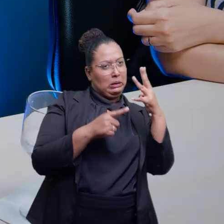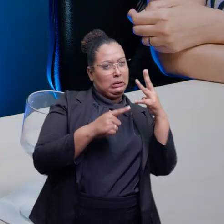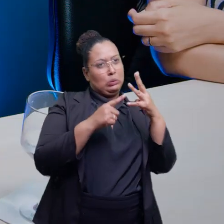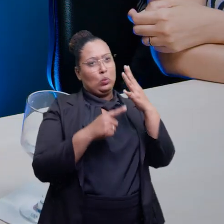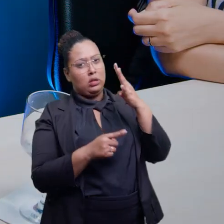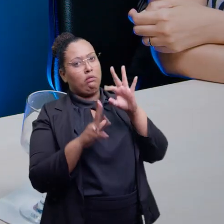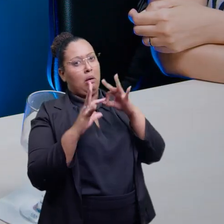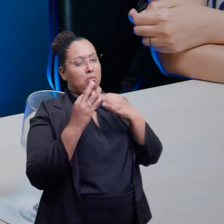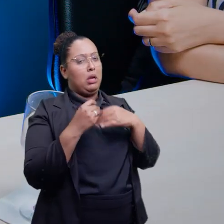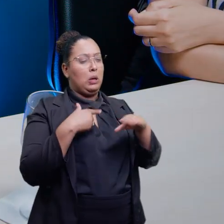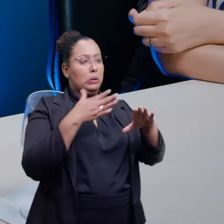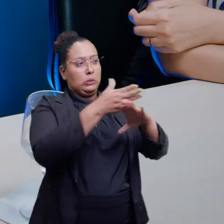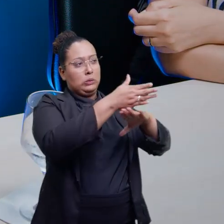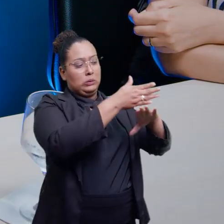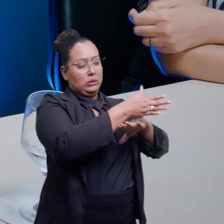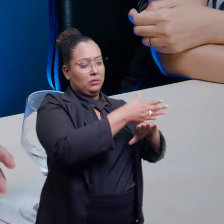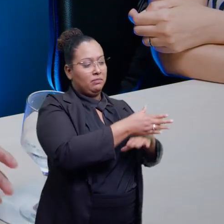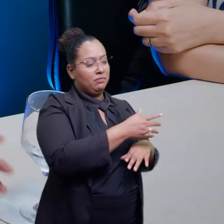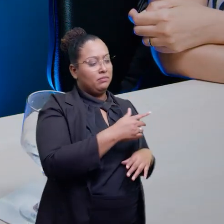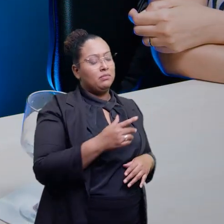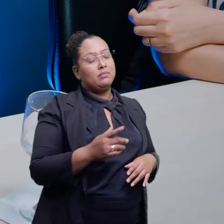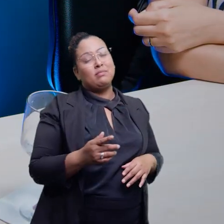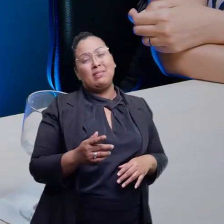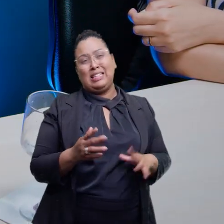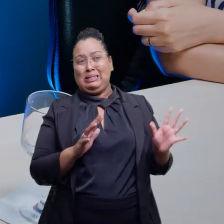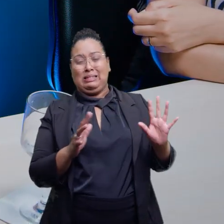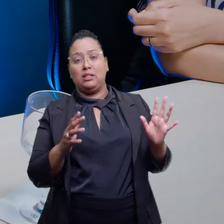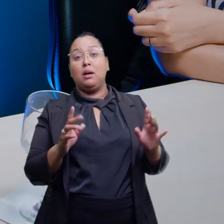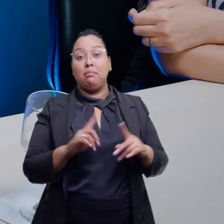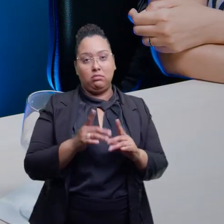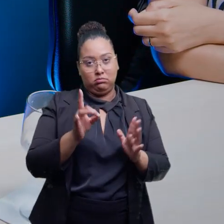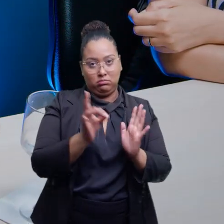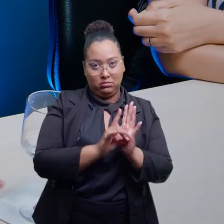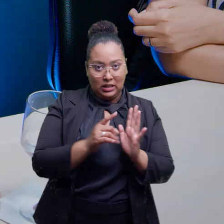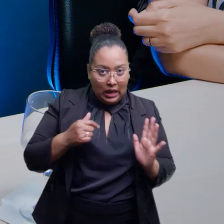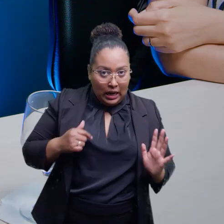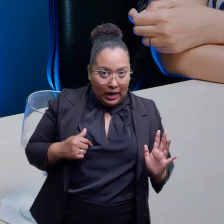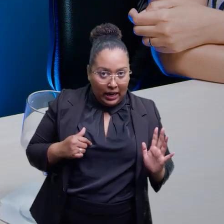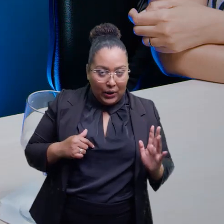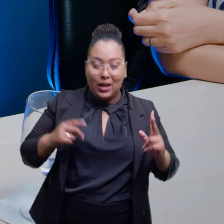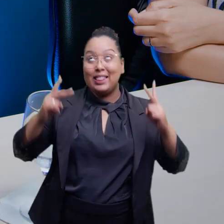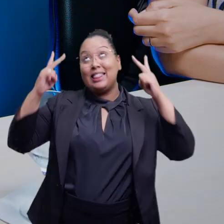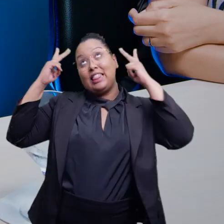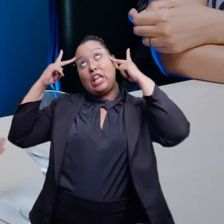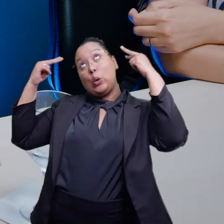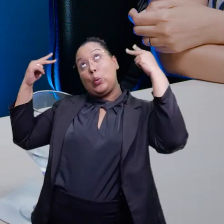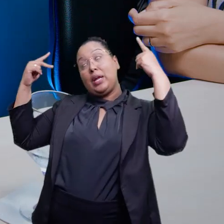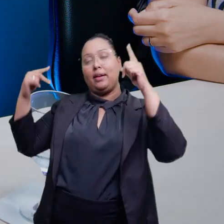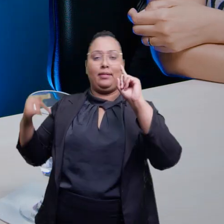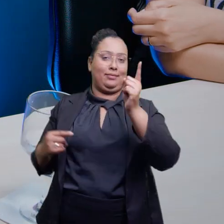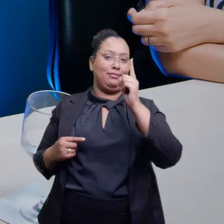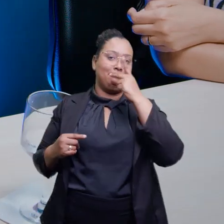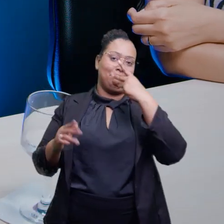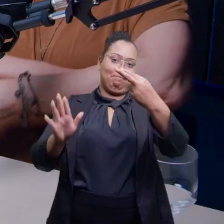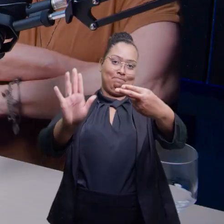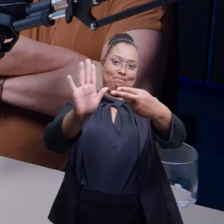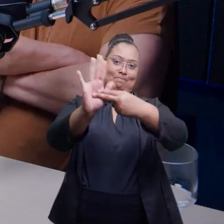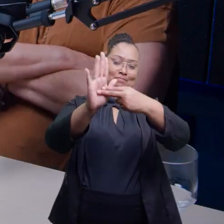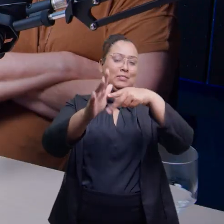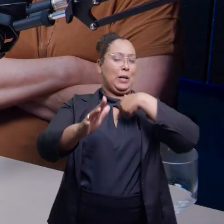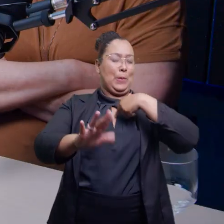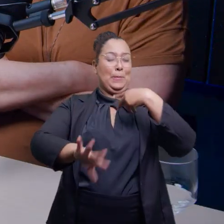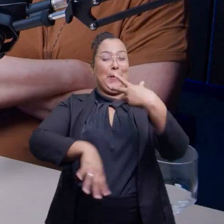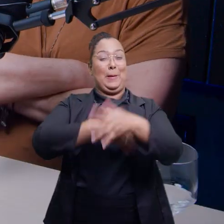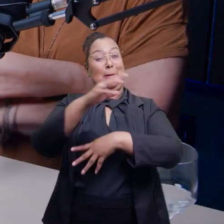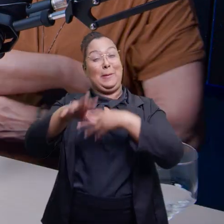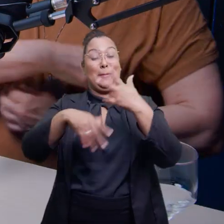ou 4. Eu também não era uma criança muito tranquila, vou admitir. Eu era uma criança